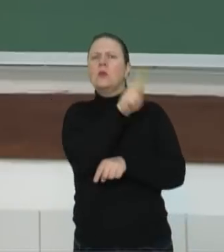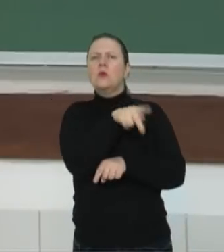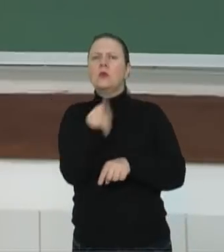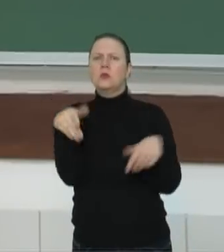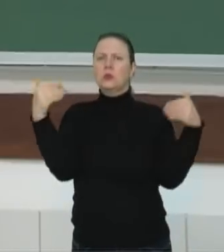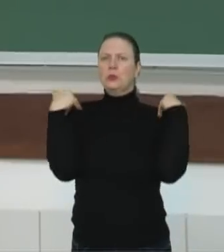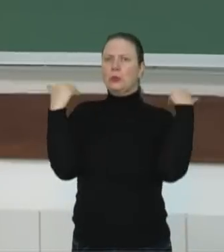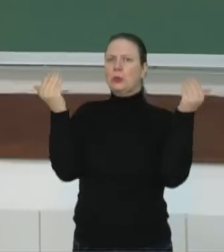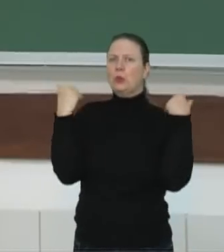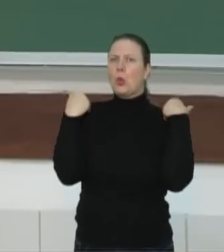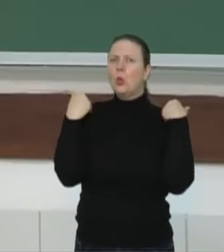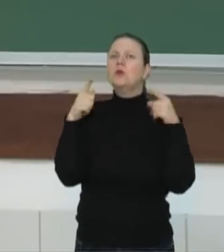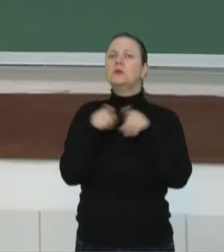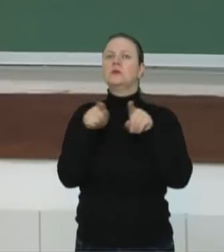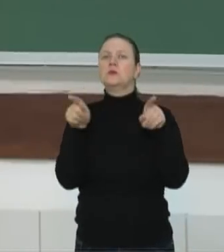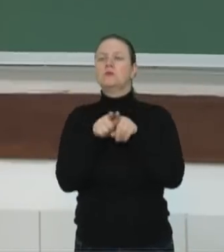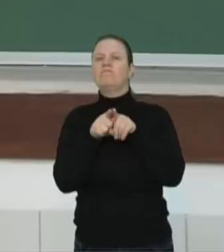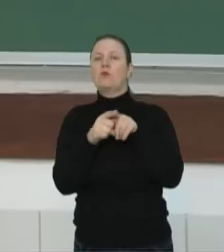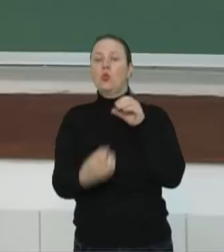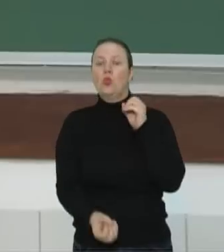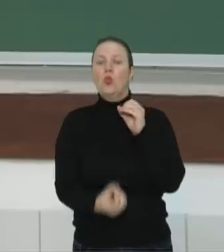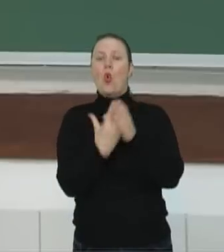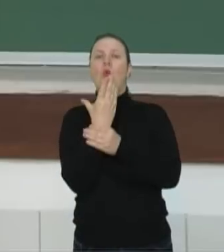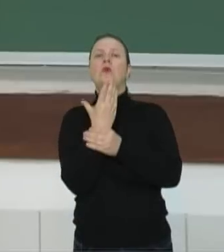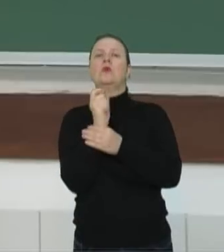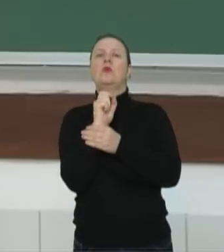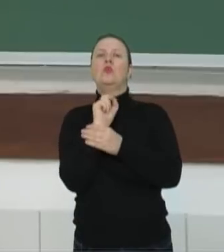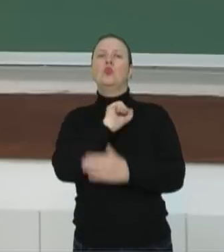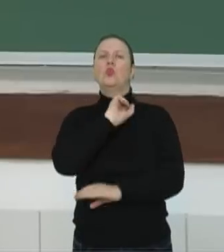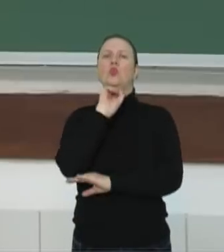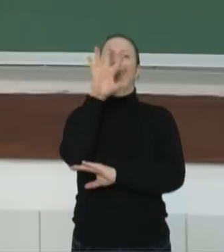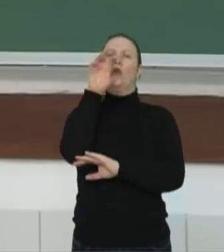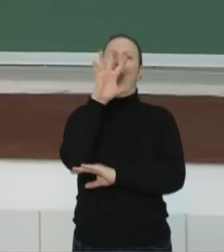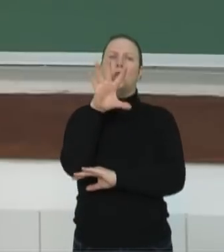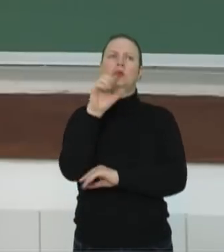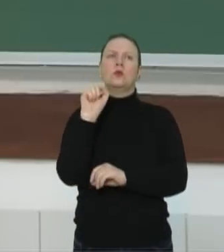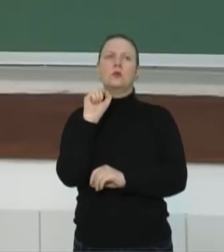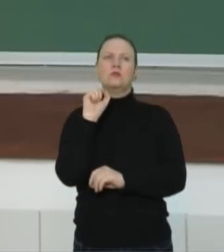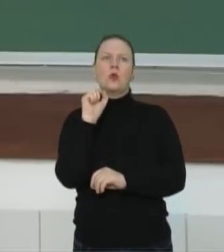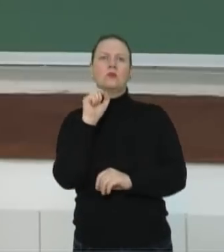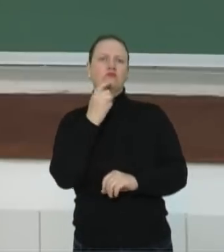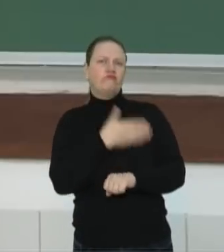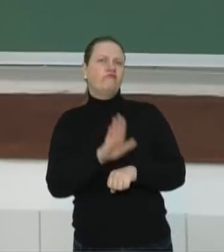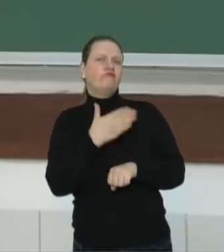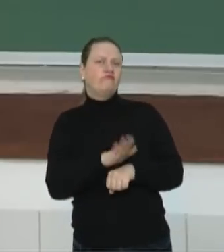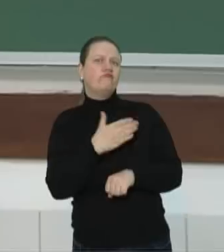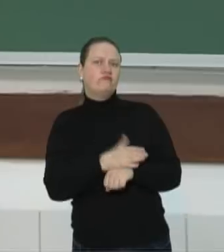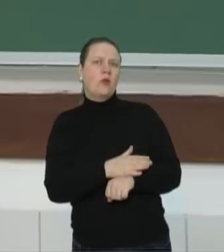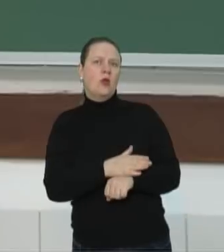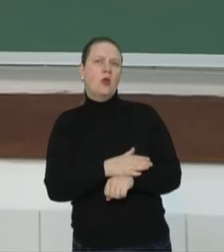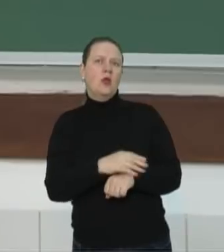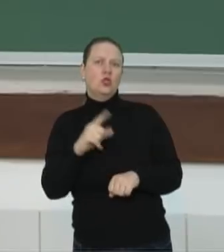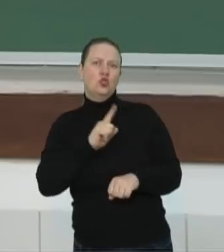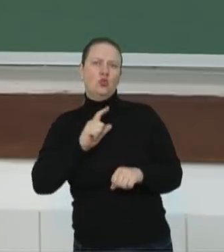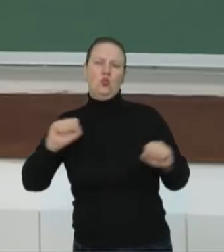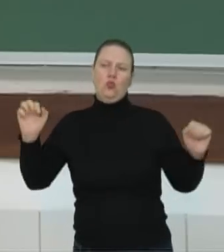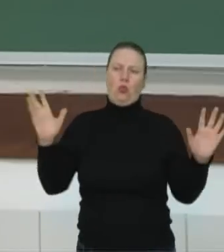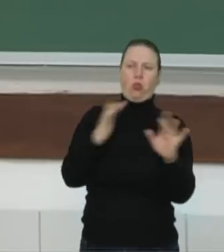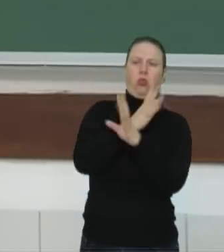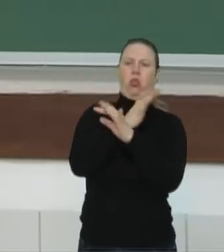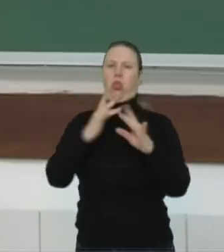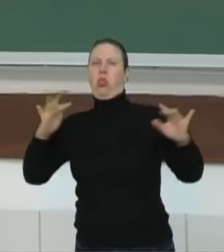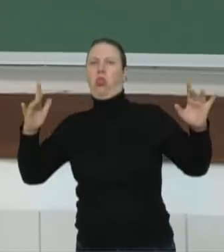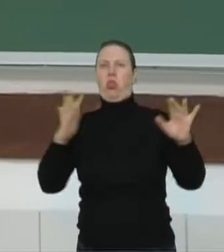da associação, formulou um novo jogo, uma nova atividade que movimentasse, que trouxesse